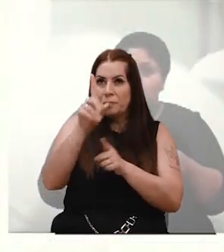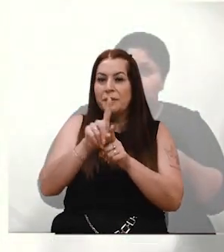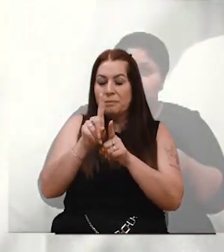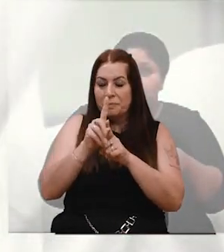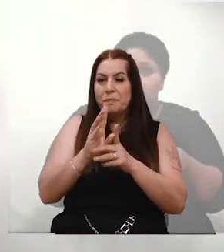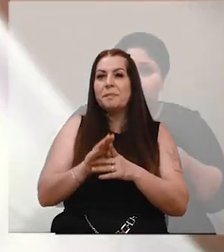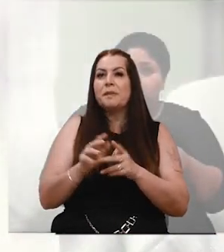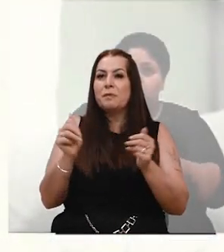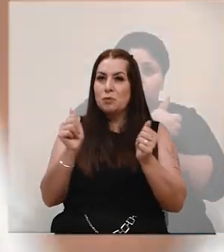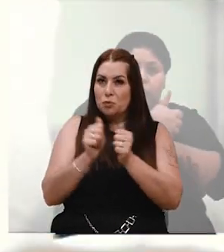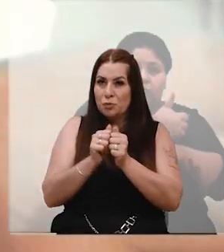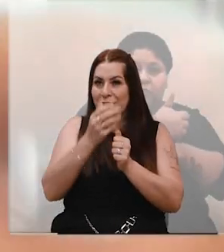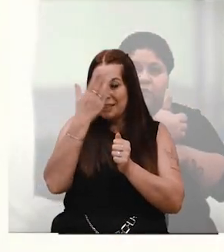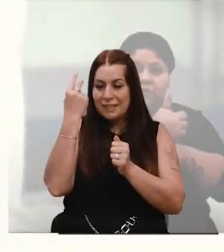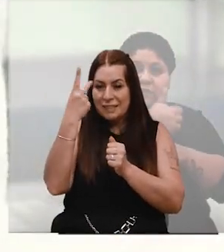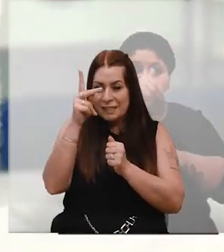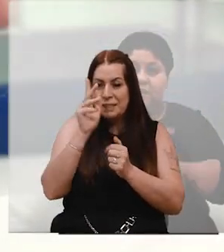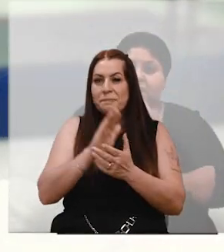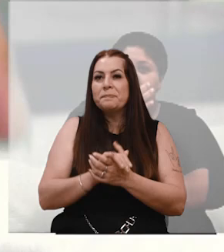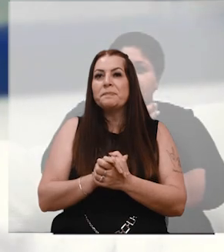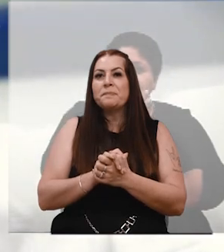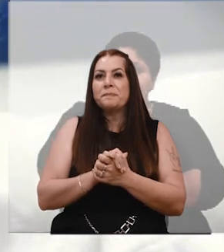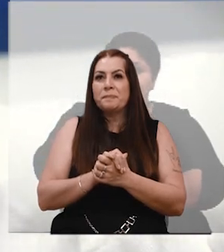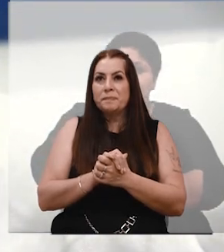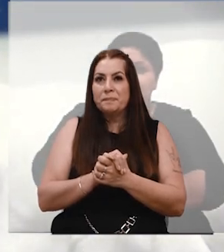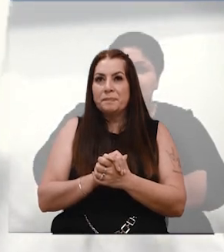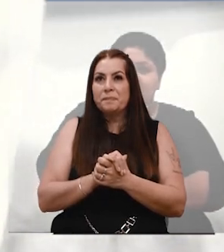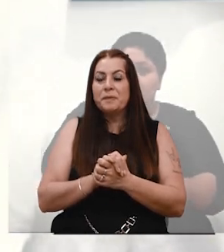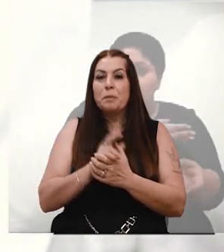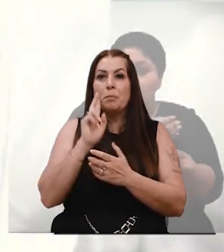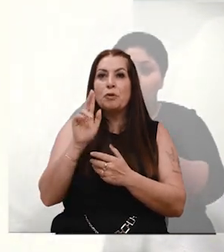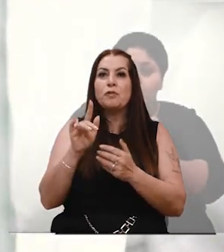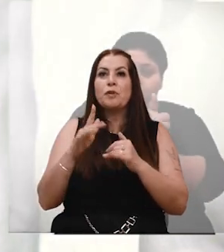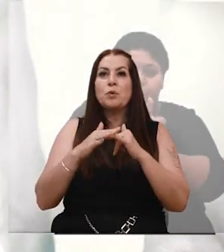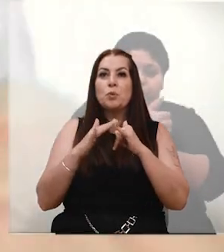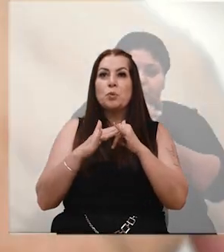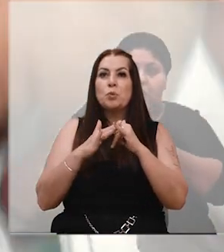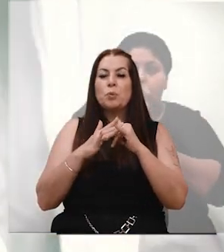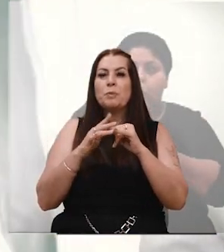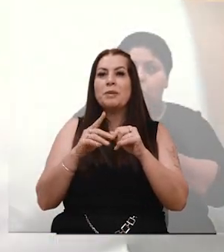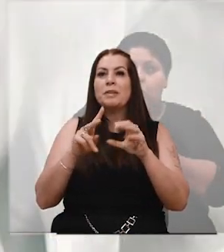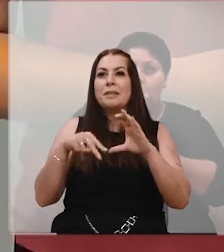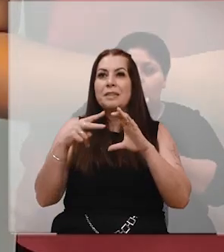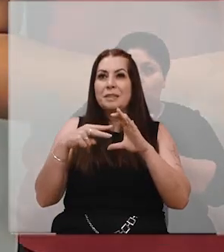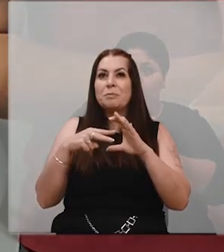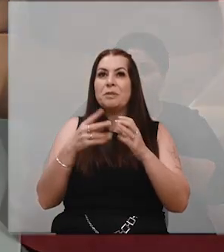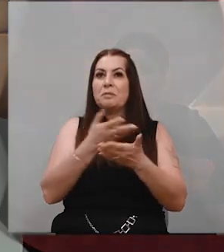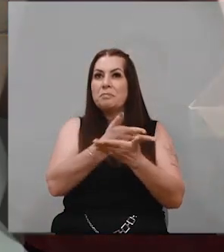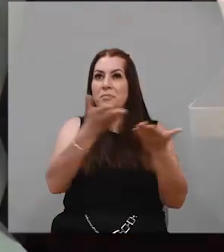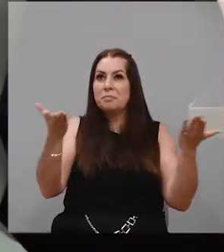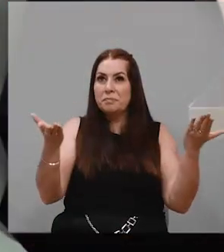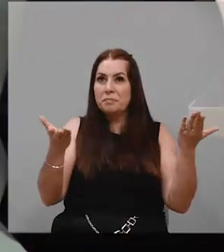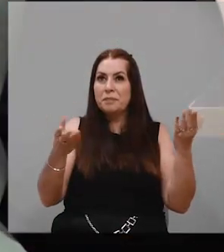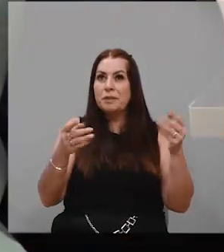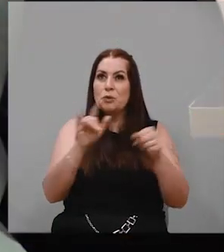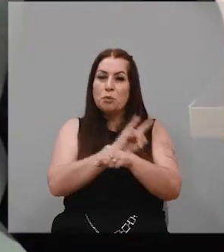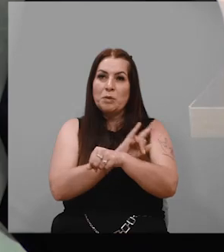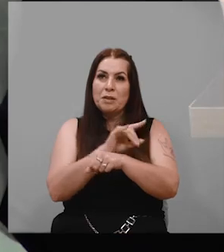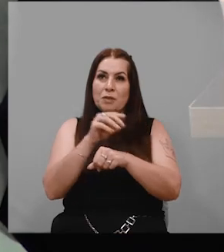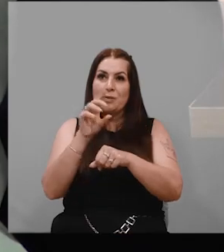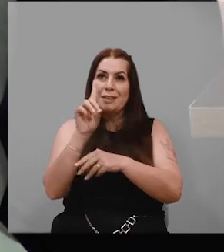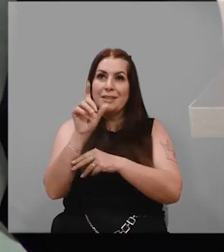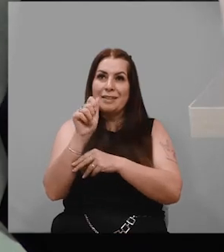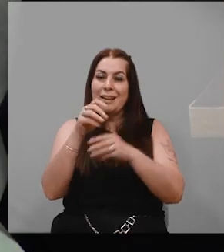Luciano. O Luciano estava com a gente também, tem imagem dele aí. E quem quiser pode ir lá no YouTube da Câmara de Vereadores, que está à disposição da Terra.